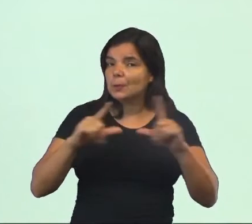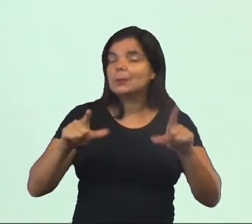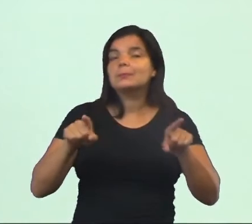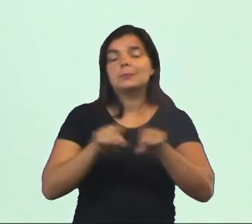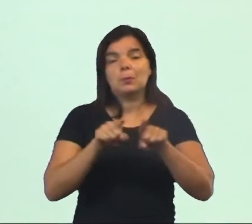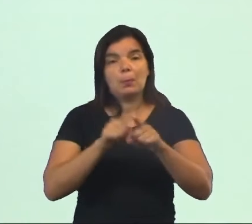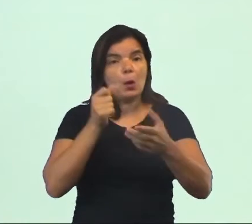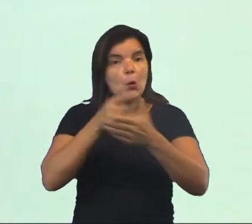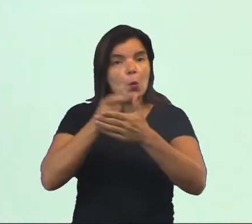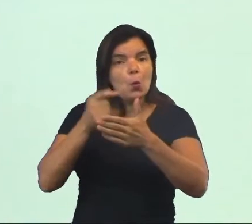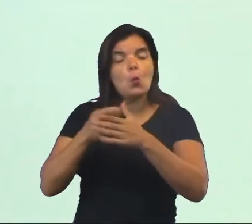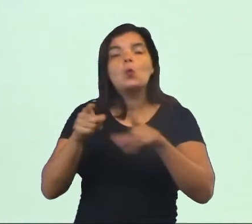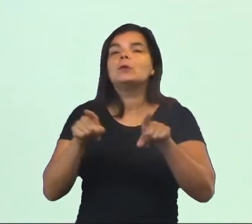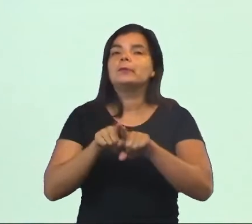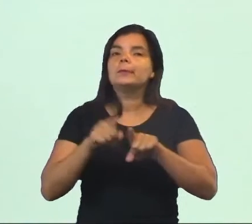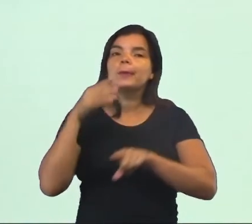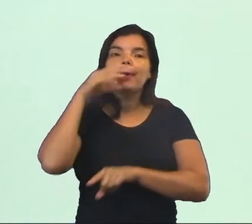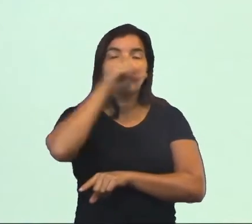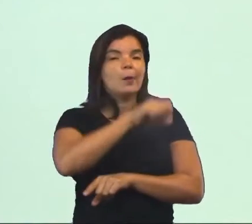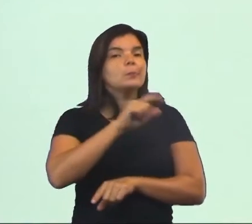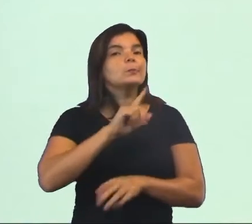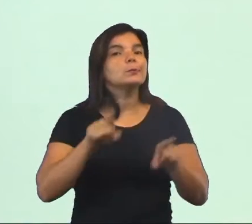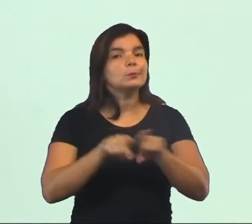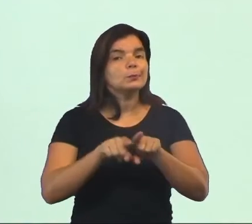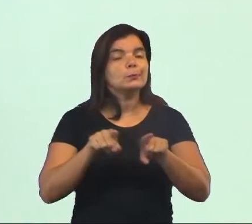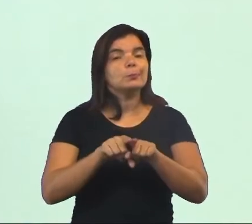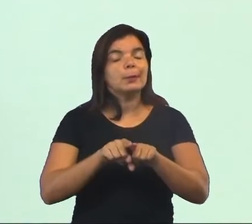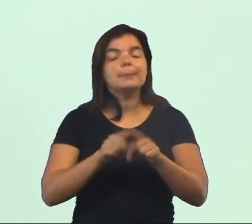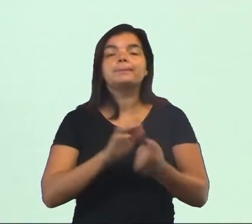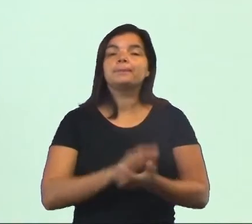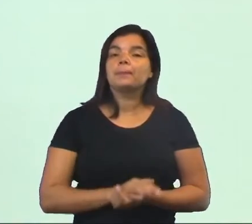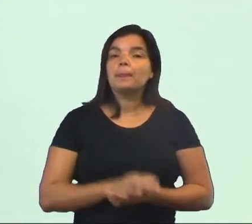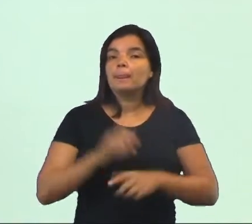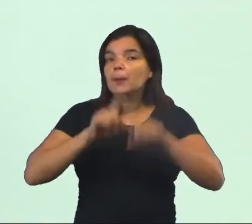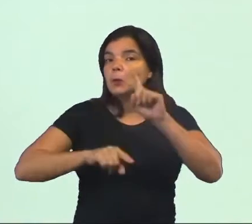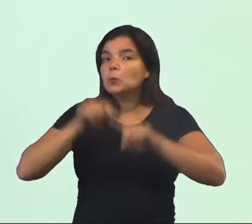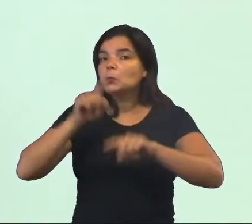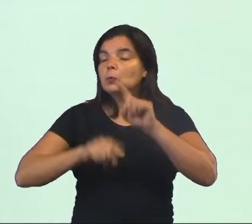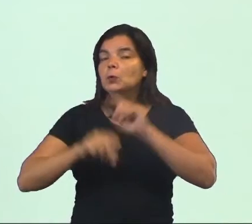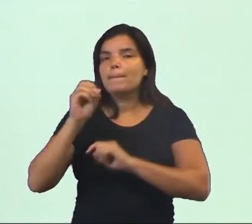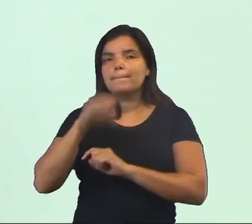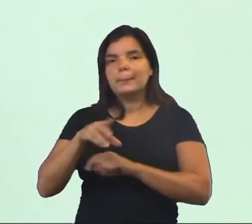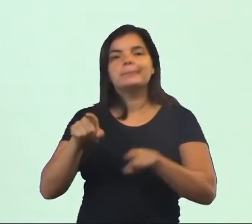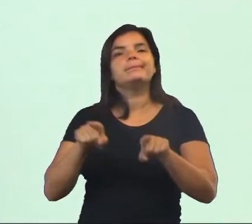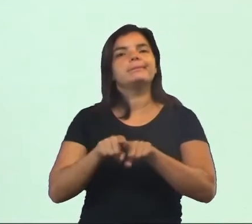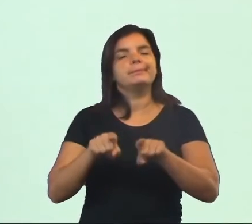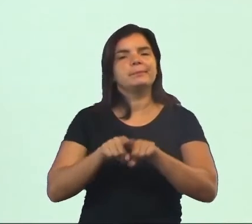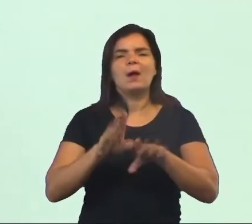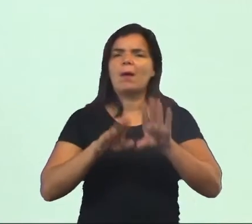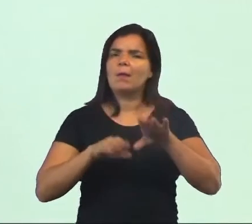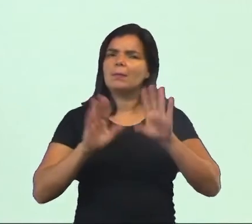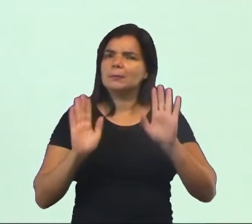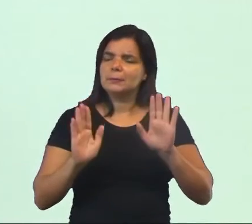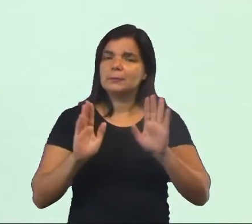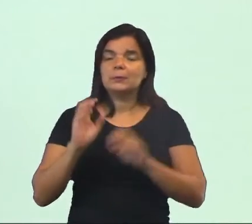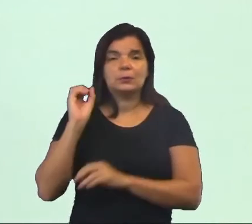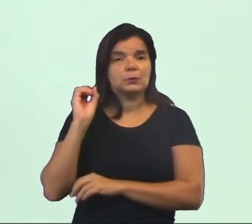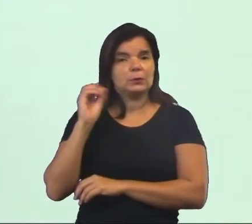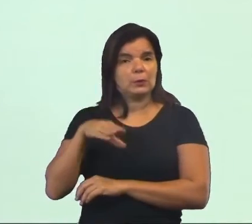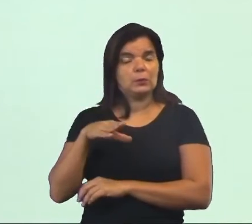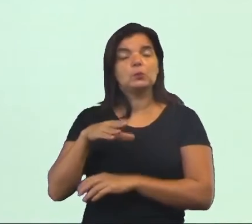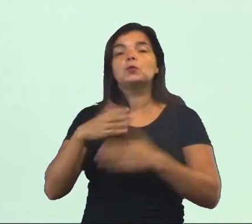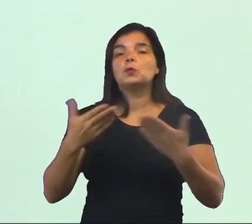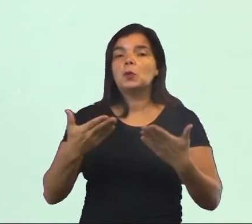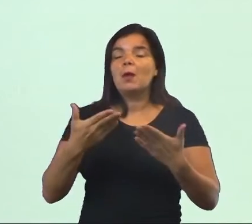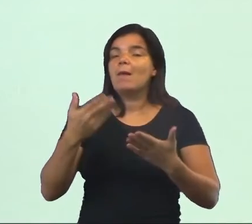consumo também e automaticamente o descarte desses materiais que foram consumidos. Muitas vezes são